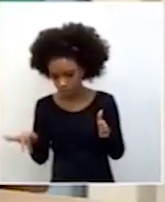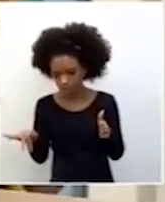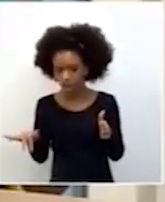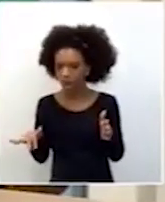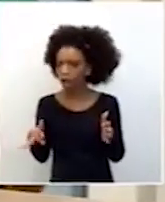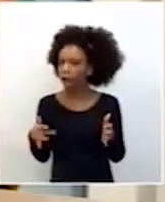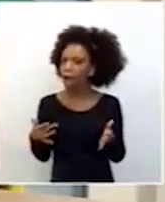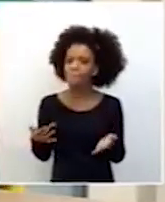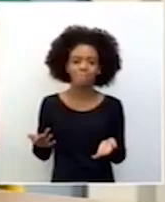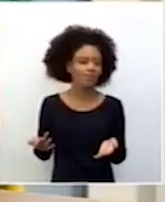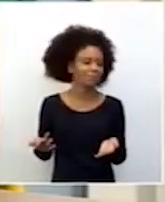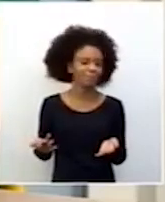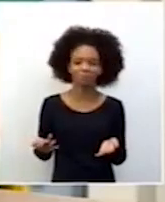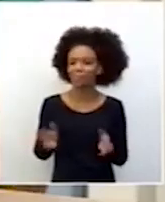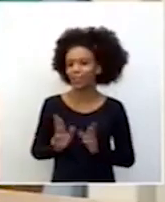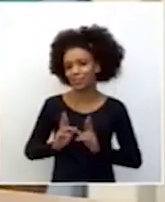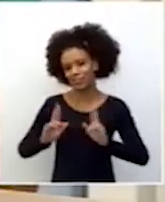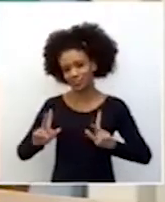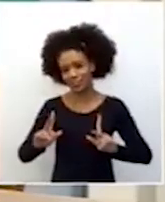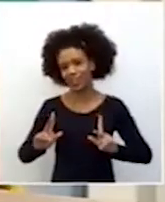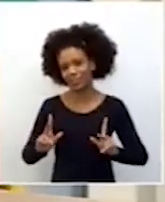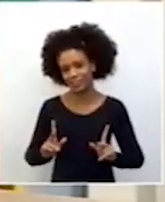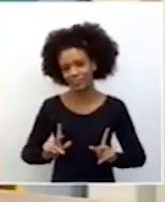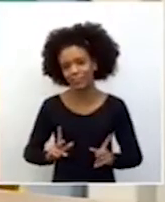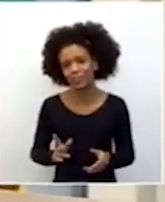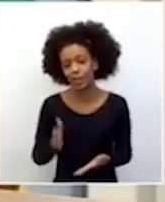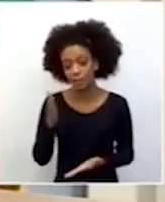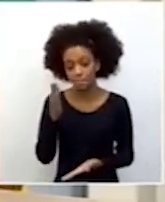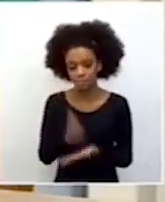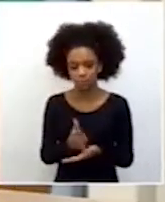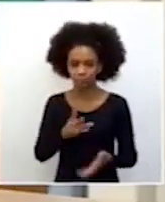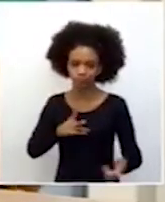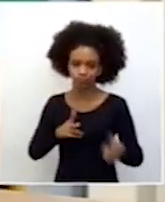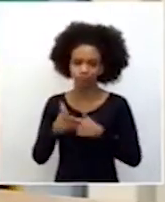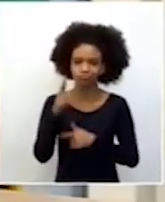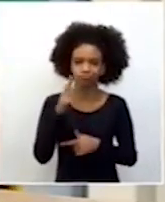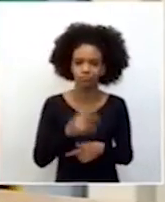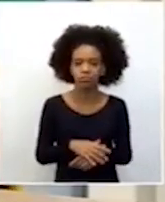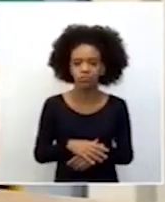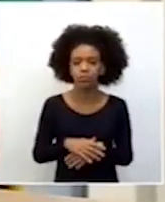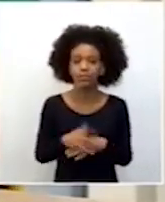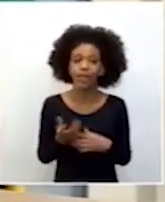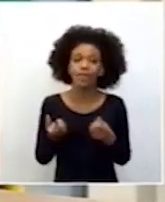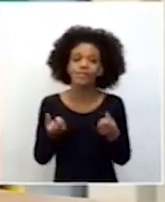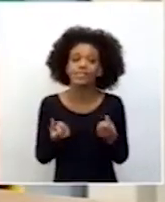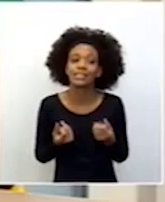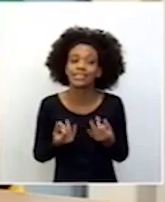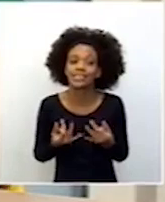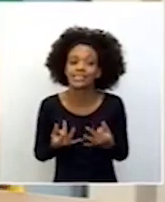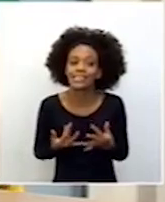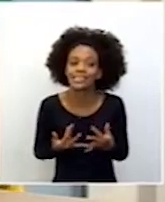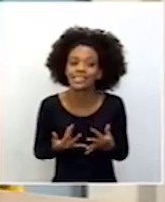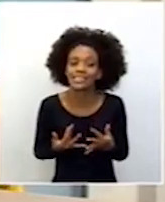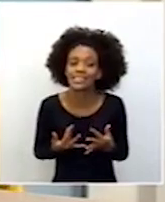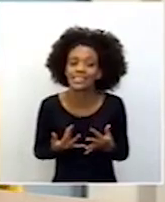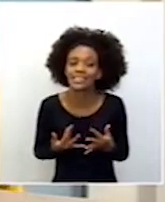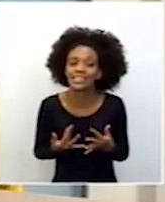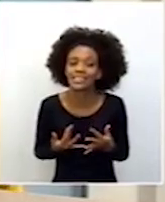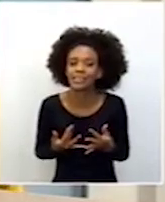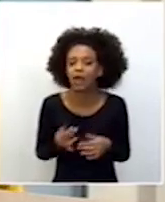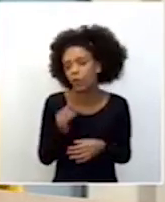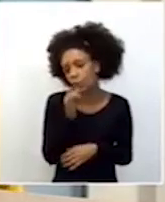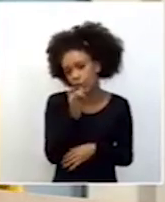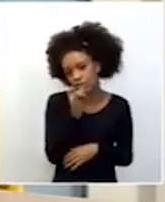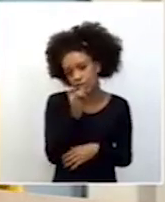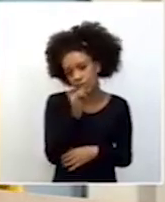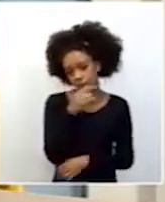dessa historinha que a gente cria a partir da charge, e isso é quebrado. Eu vou falar aqui de um